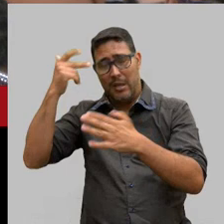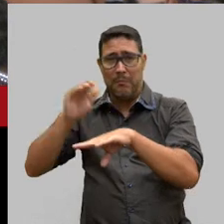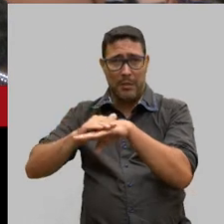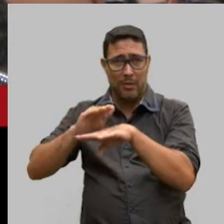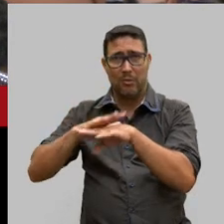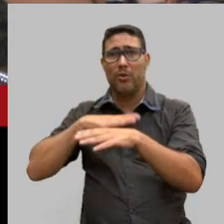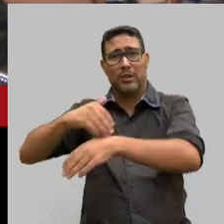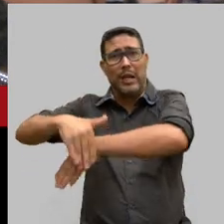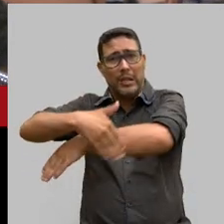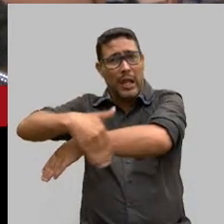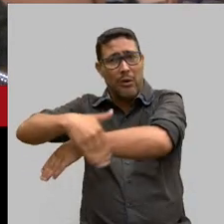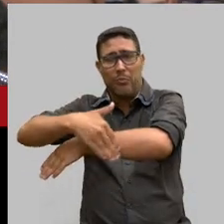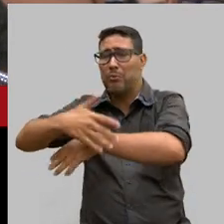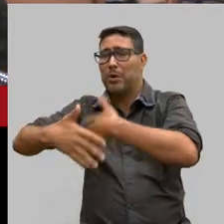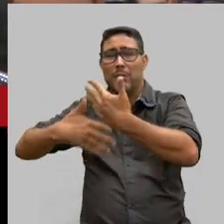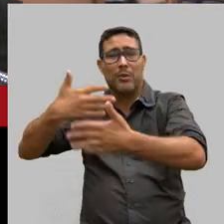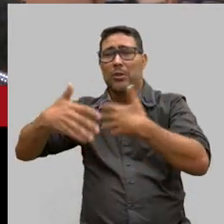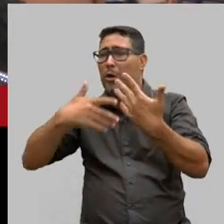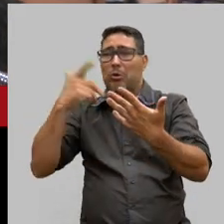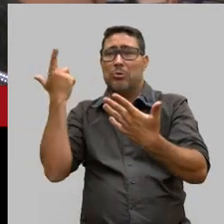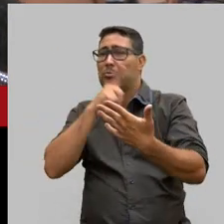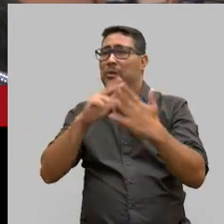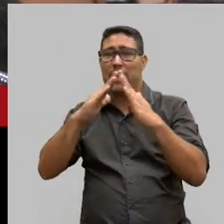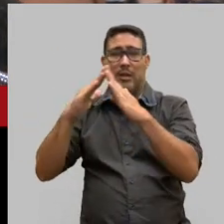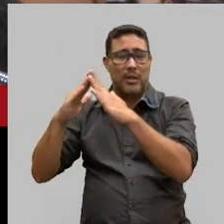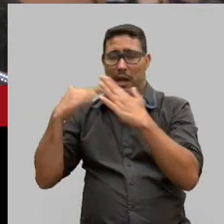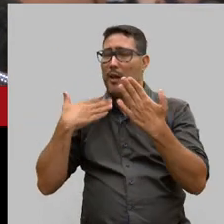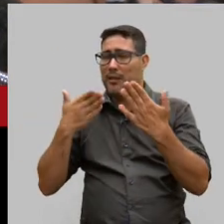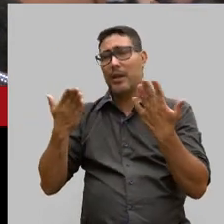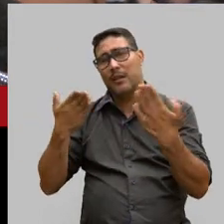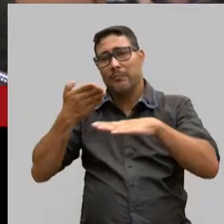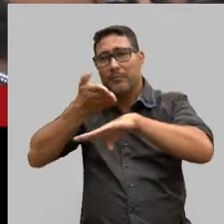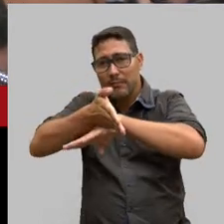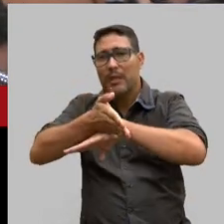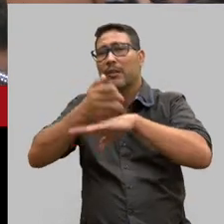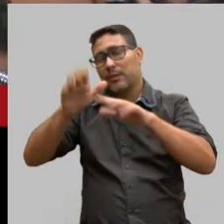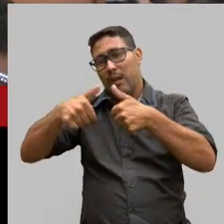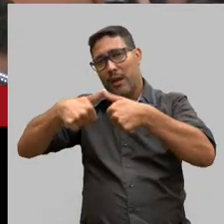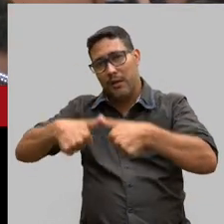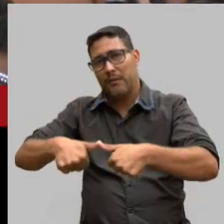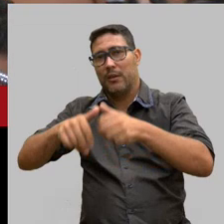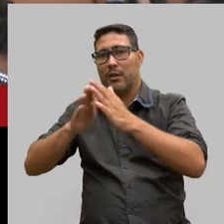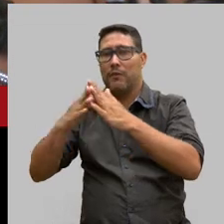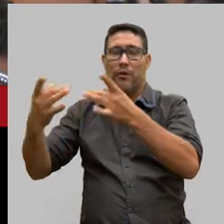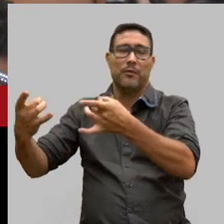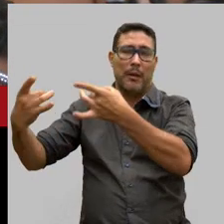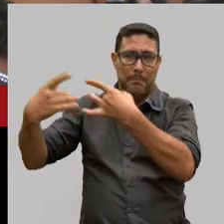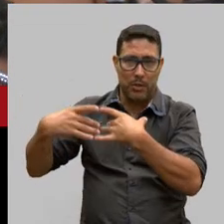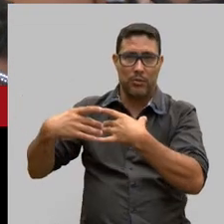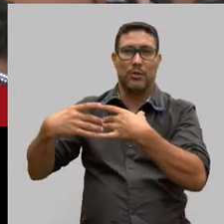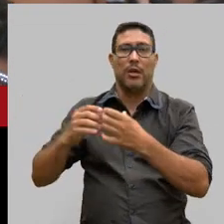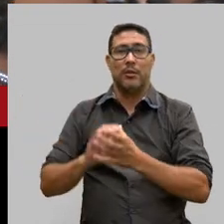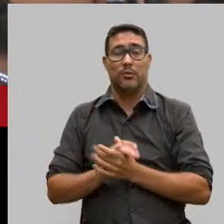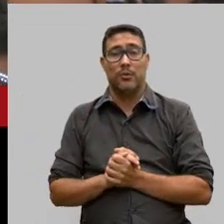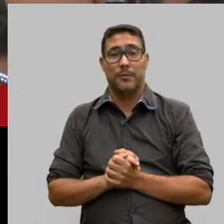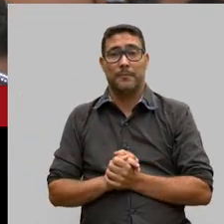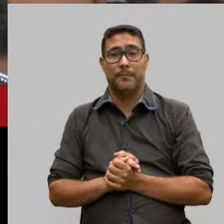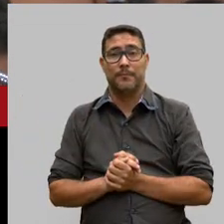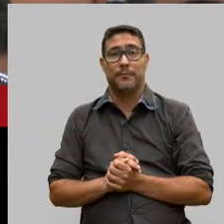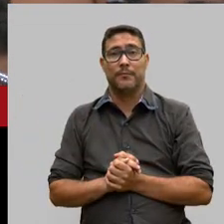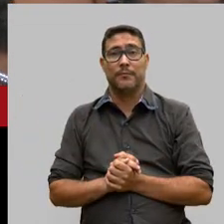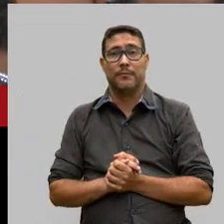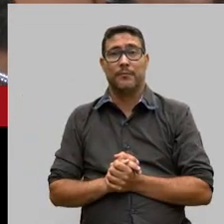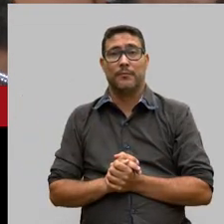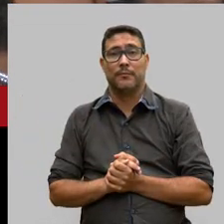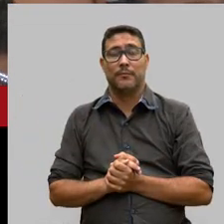na rua não tem lugar para onde que ficar que foram abandonados pela família que foi meu caso e